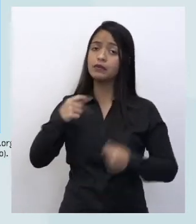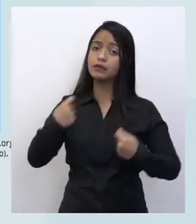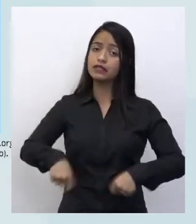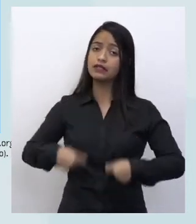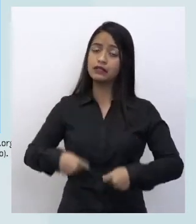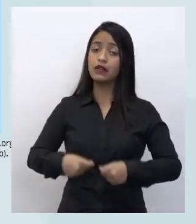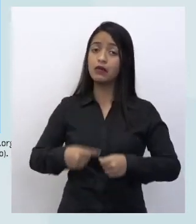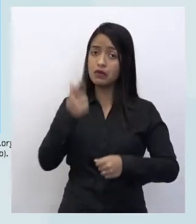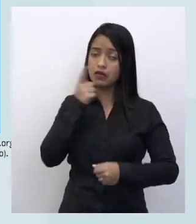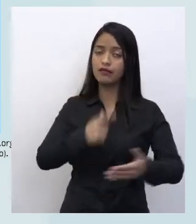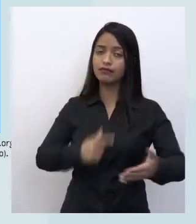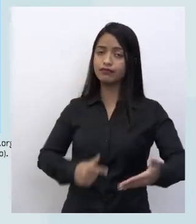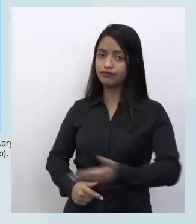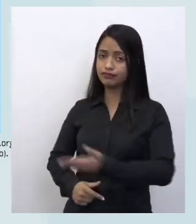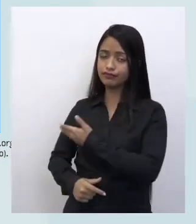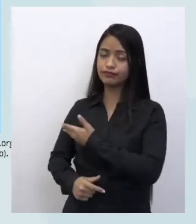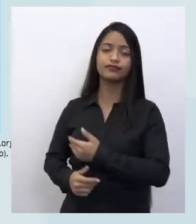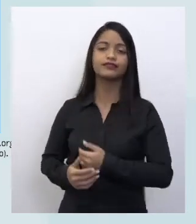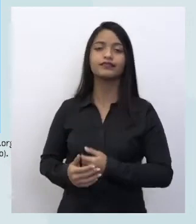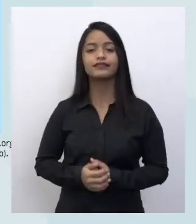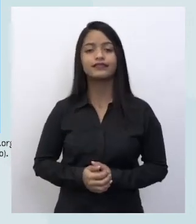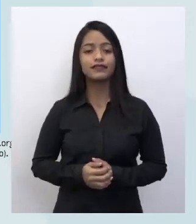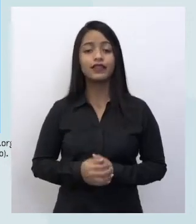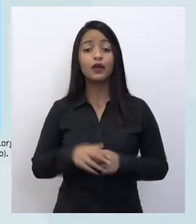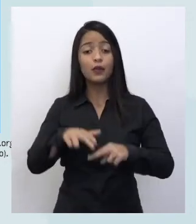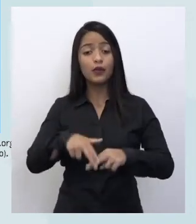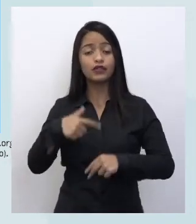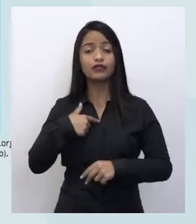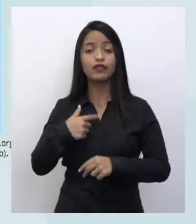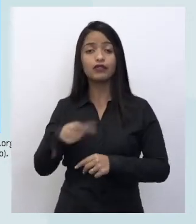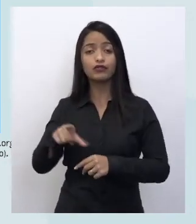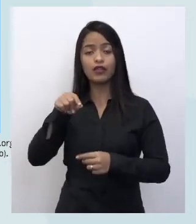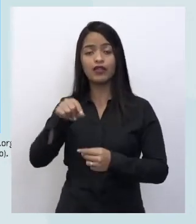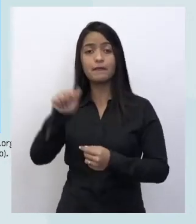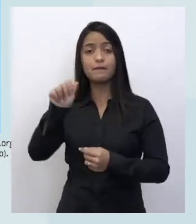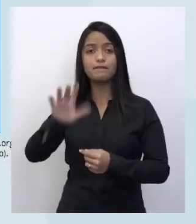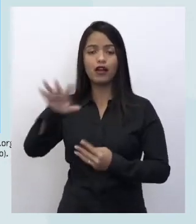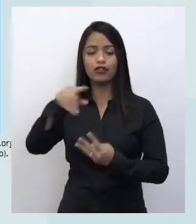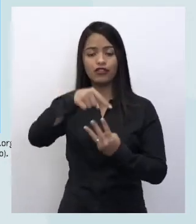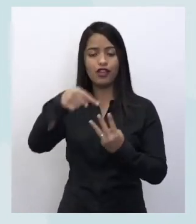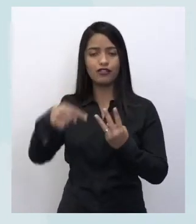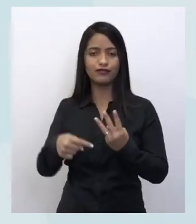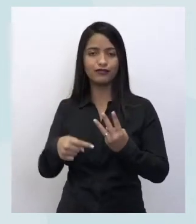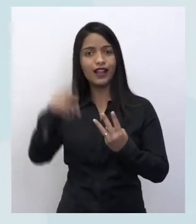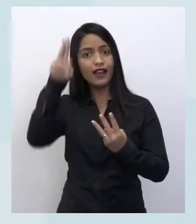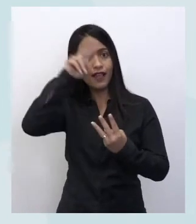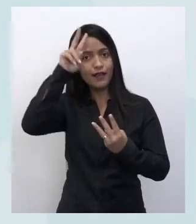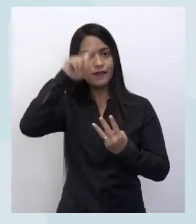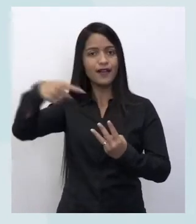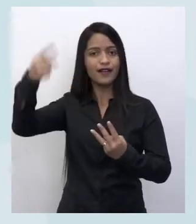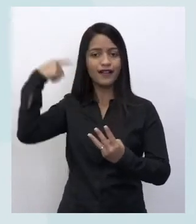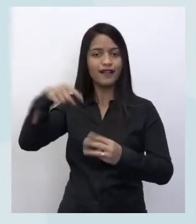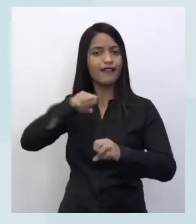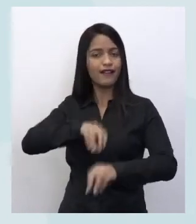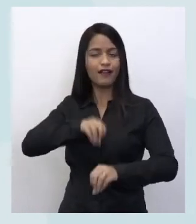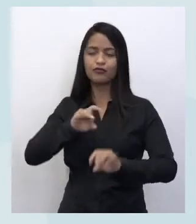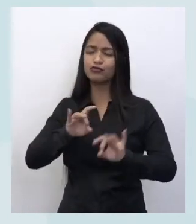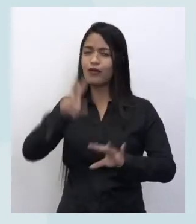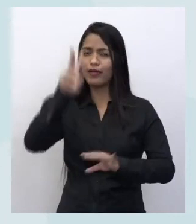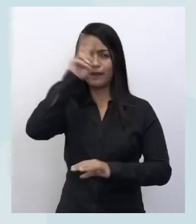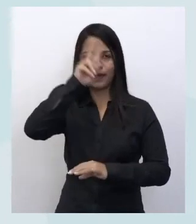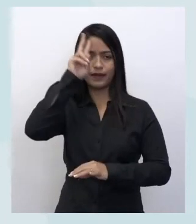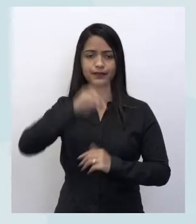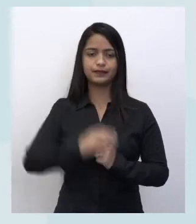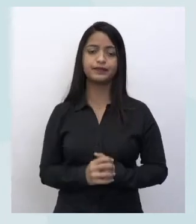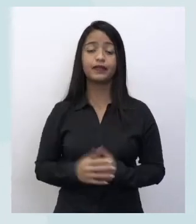e enfrentar as perguntas dela. Então, por que eu coloquei essas 3 imagens? Que era só para a gente lembrar do que foi trabalhado, certo? Agora, a gente tem